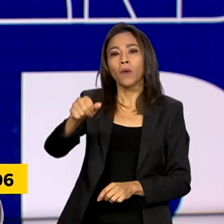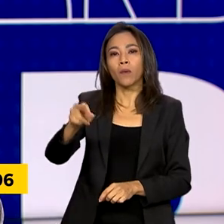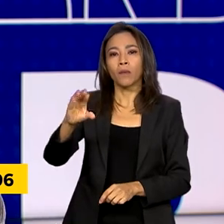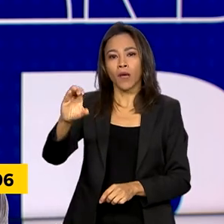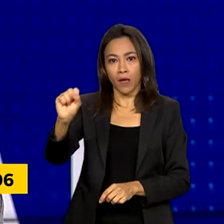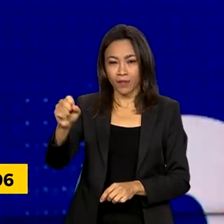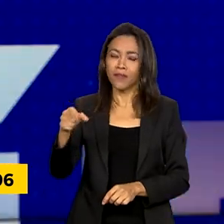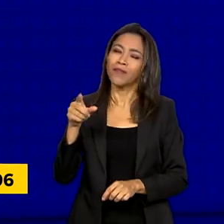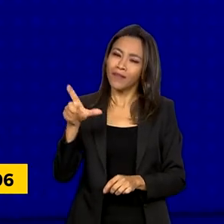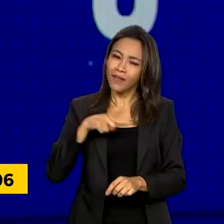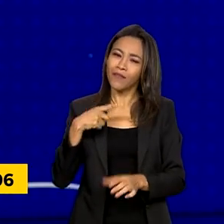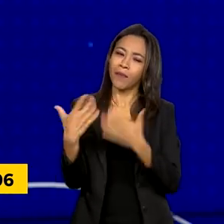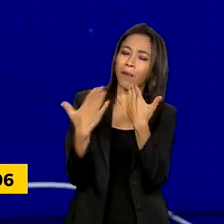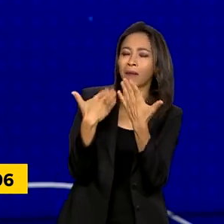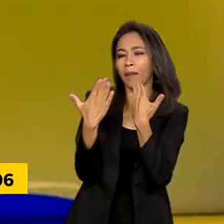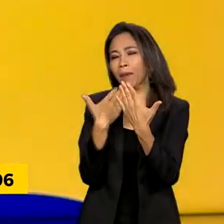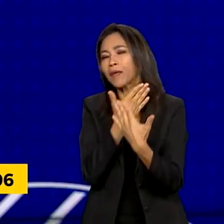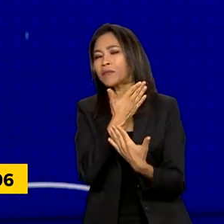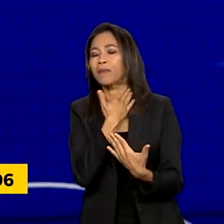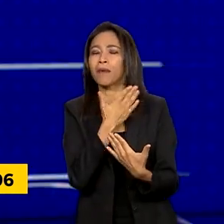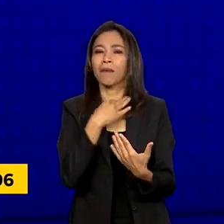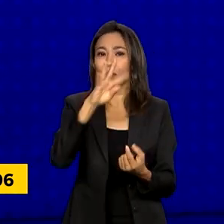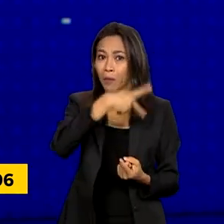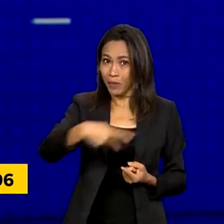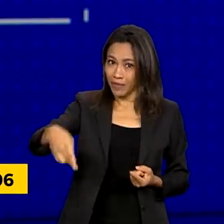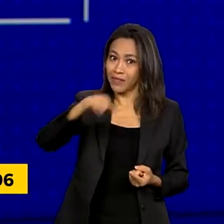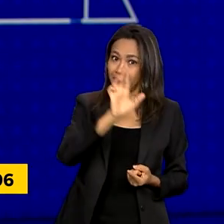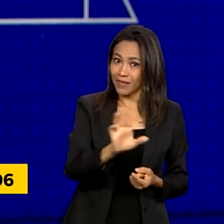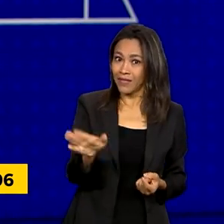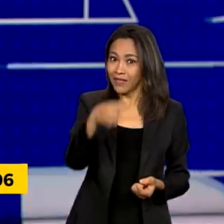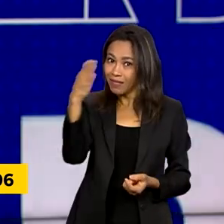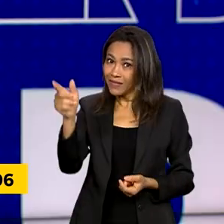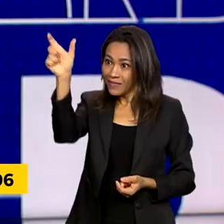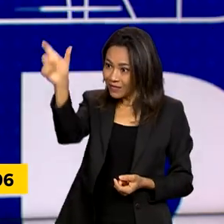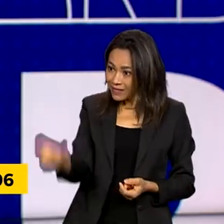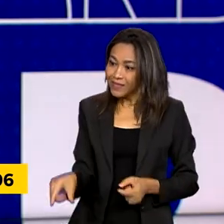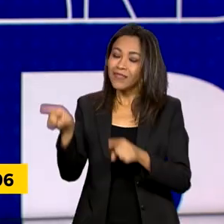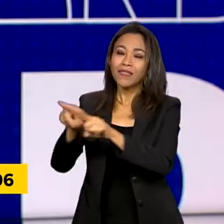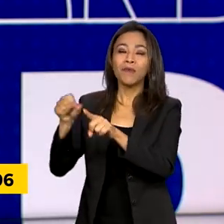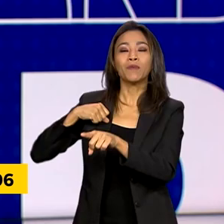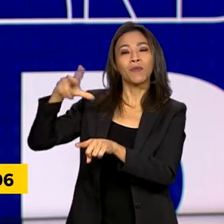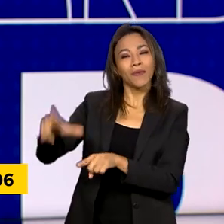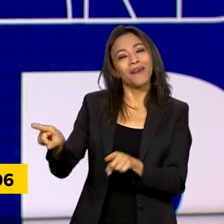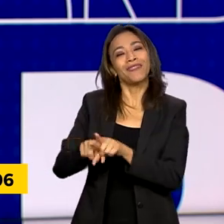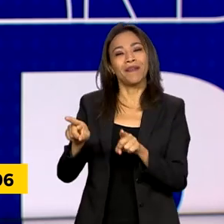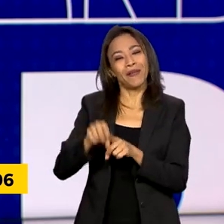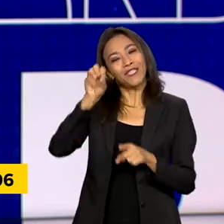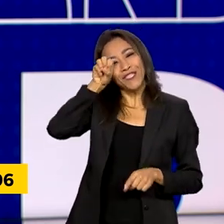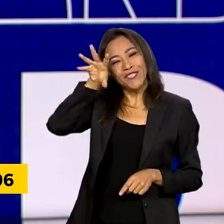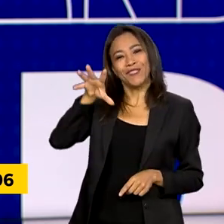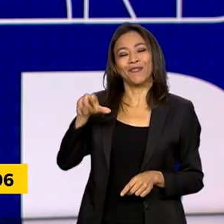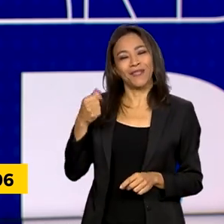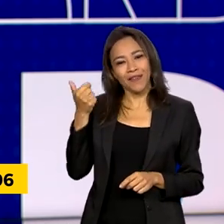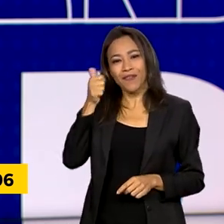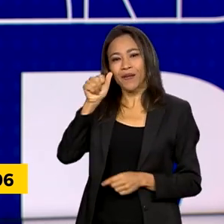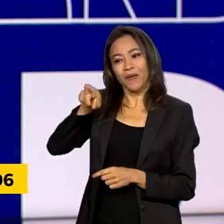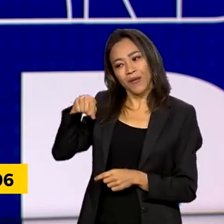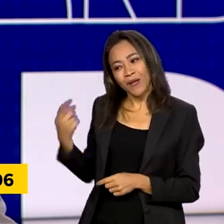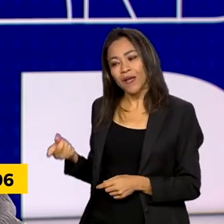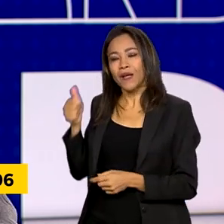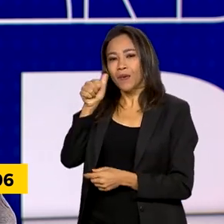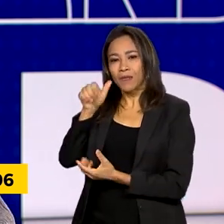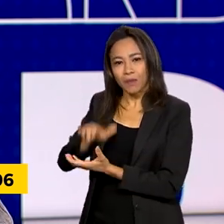do Brasil e de Portugal, ao lado do homenageado da noite, o cantor Chico Buarque, que estava acompanhado da esposa, além